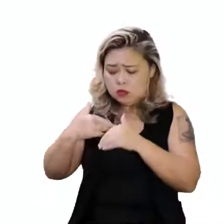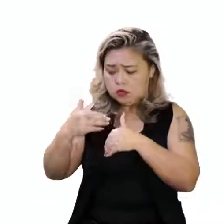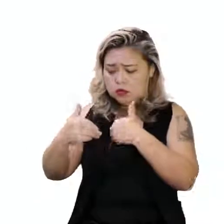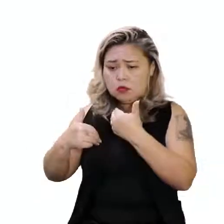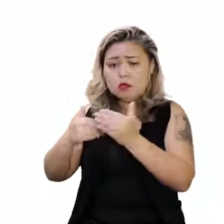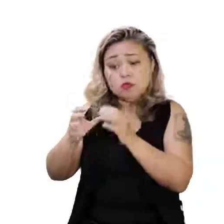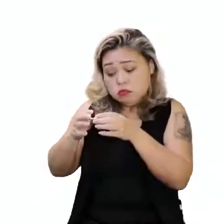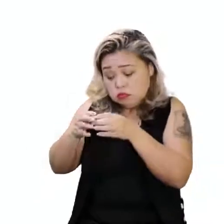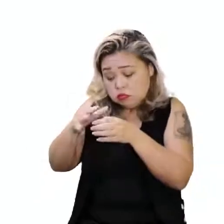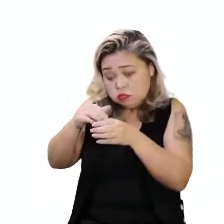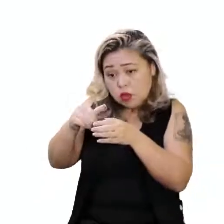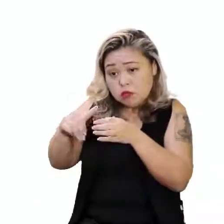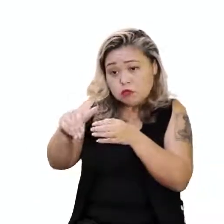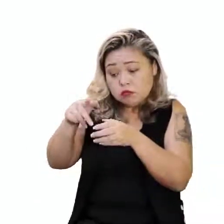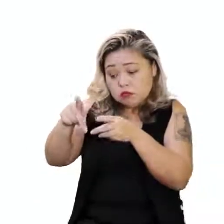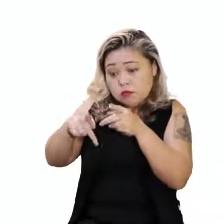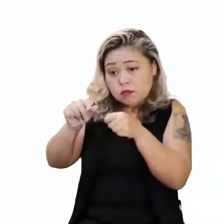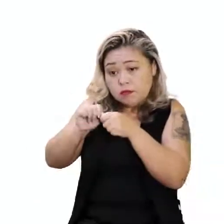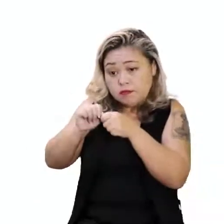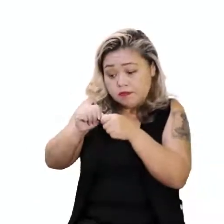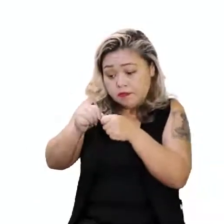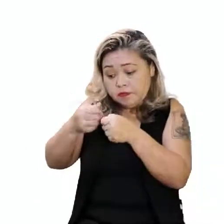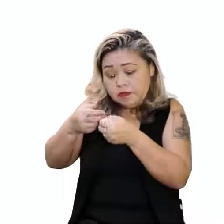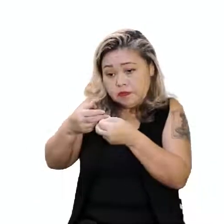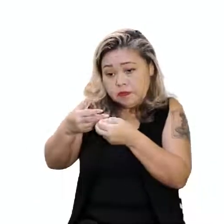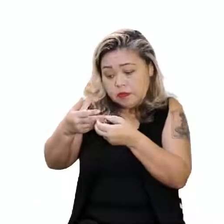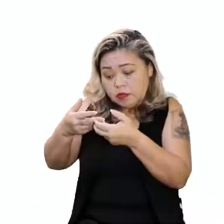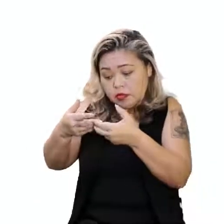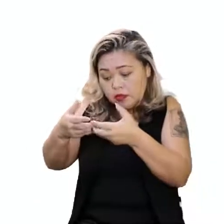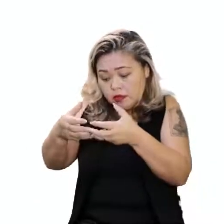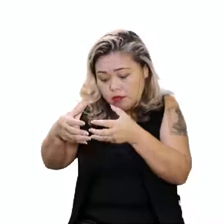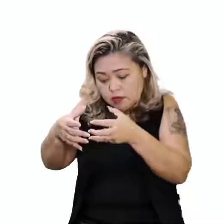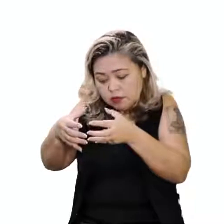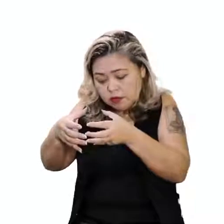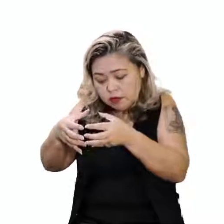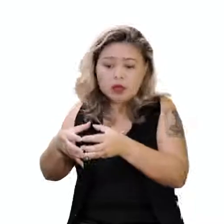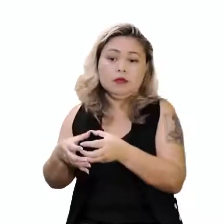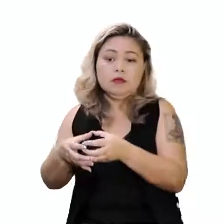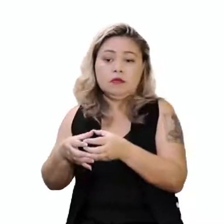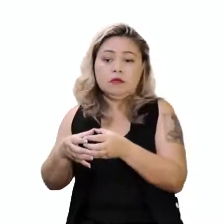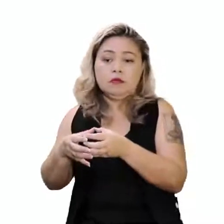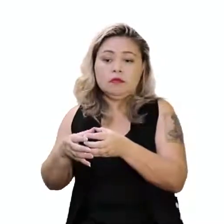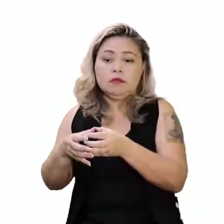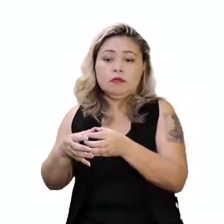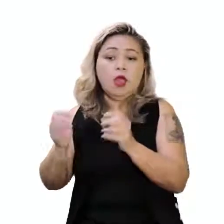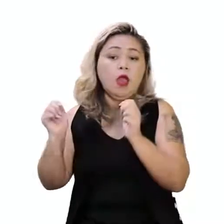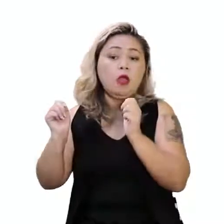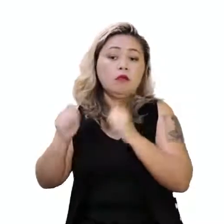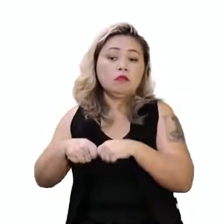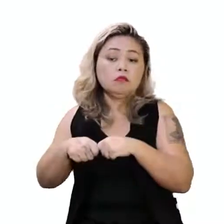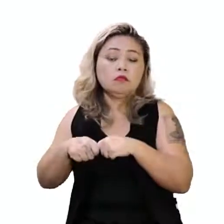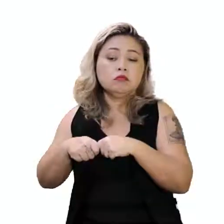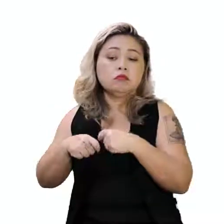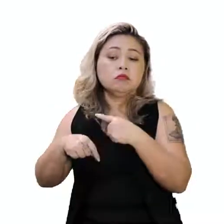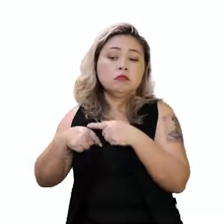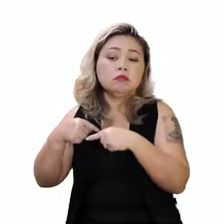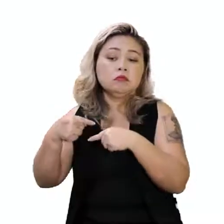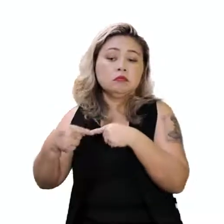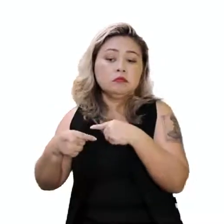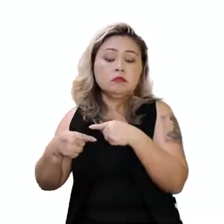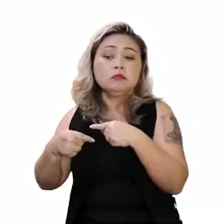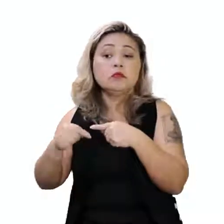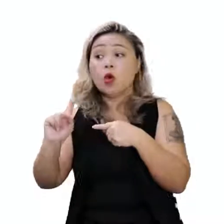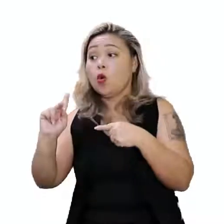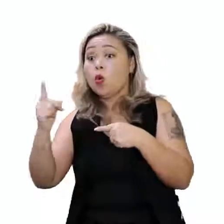que ocorre quando populações são drasticamente reduzidas de tamanho e pode ser resultado da